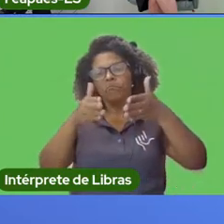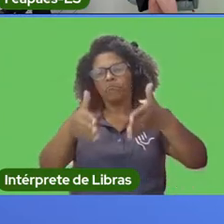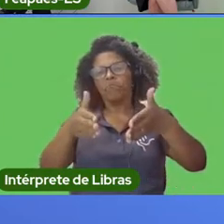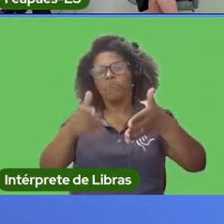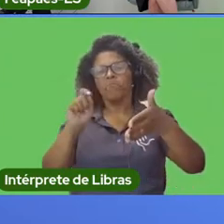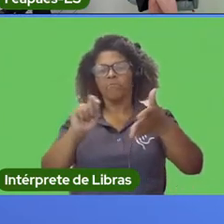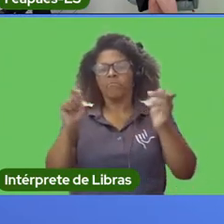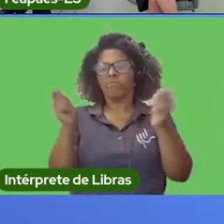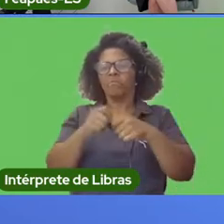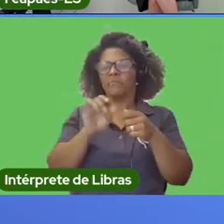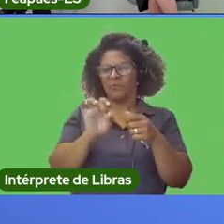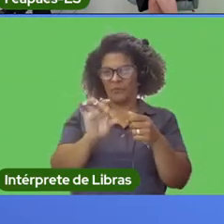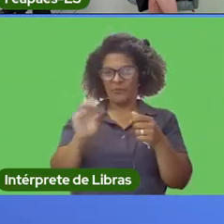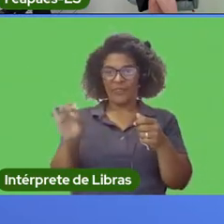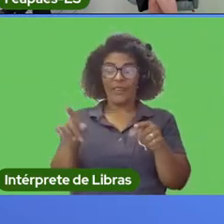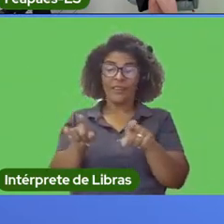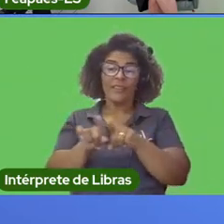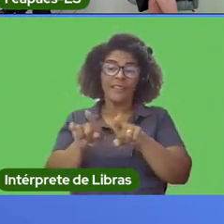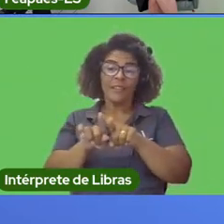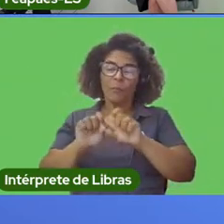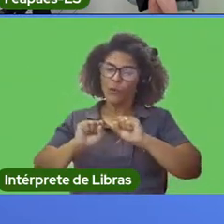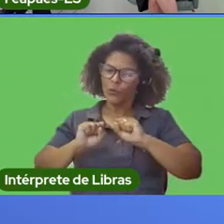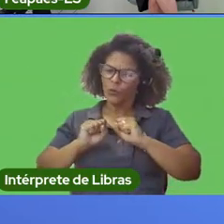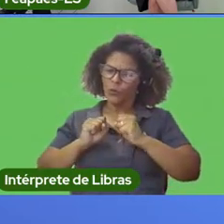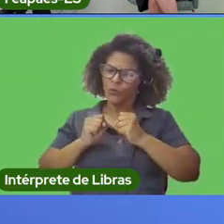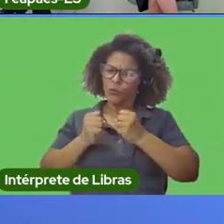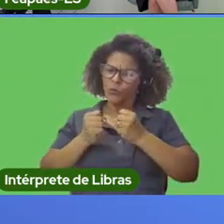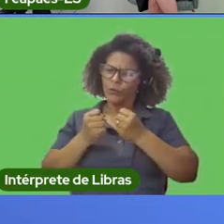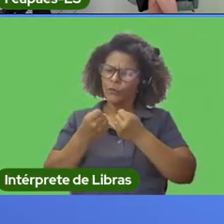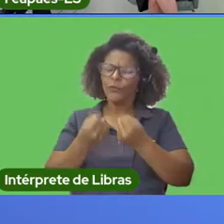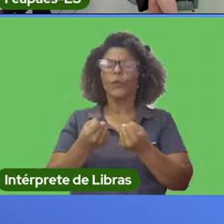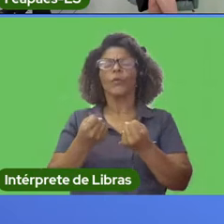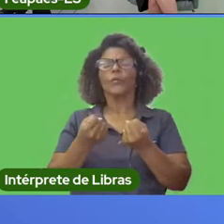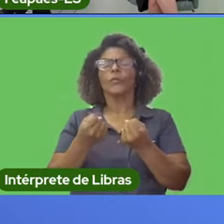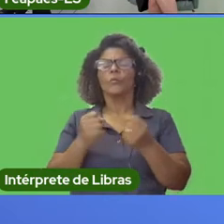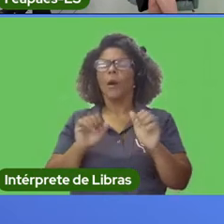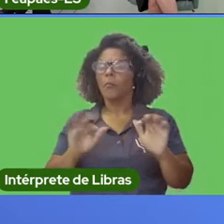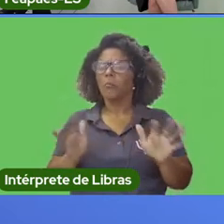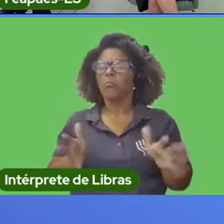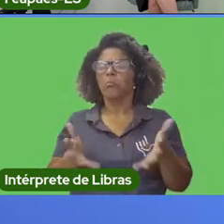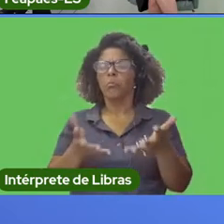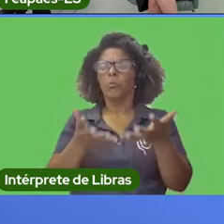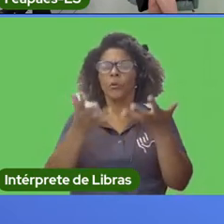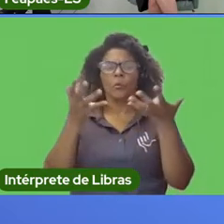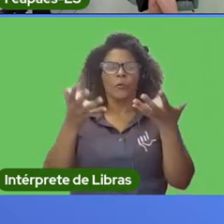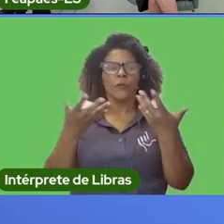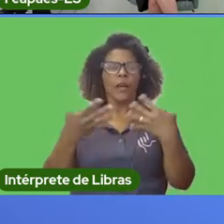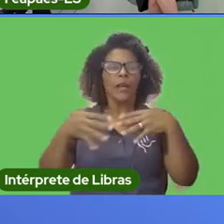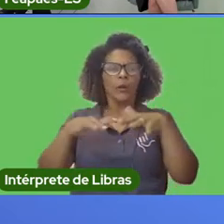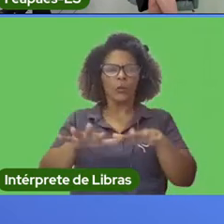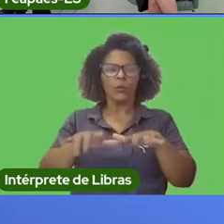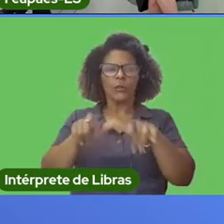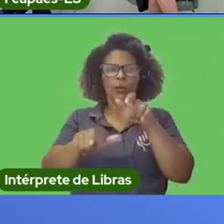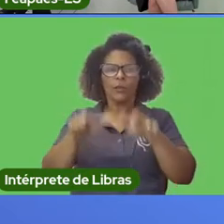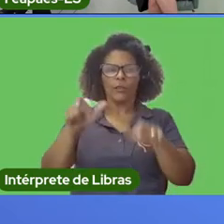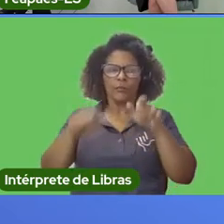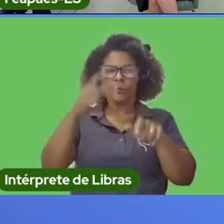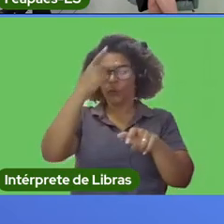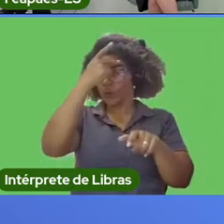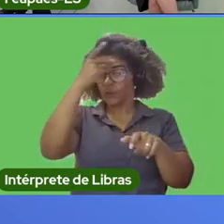compete a cada um também, nesse esforço aqui concentrado para promover a inclusão das pessoas com